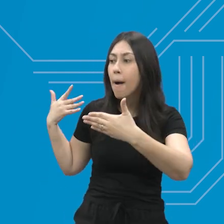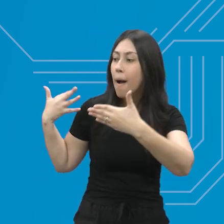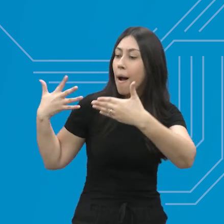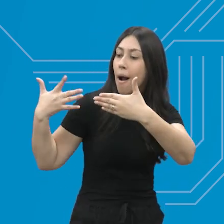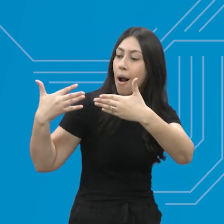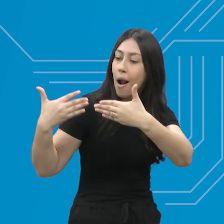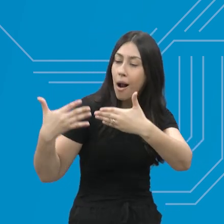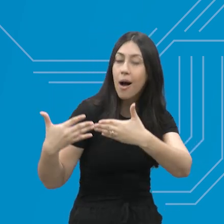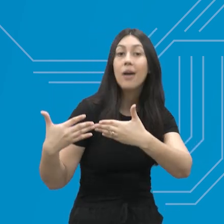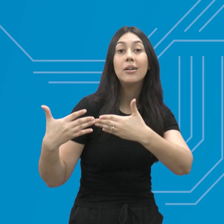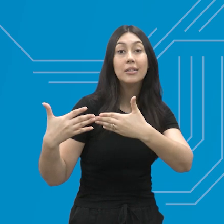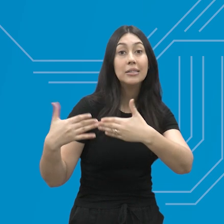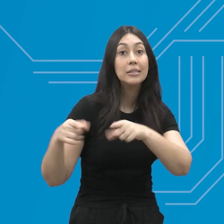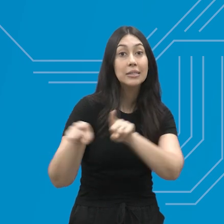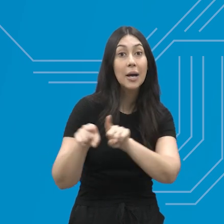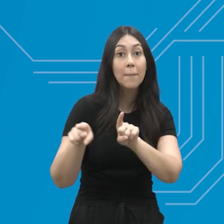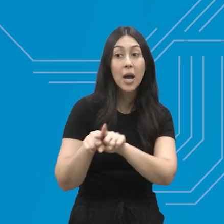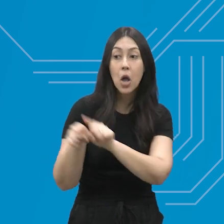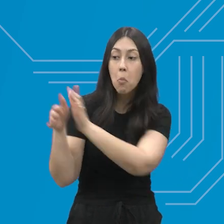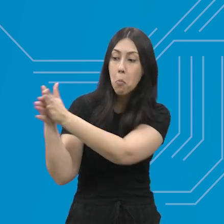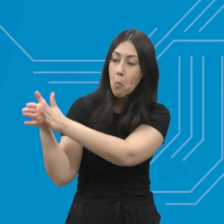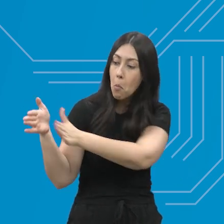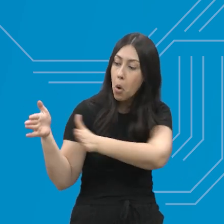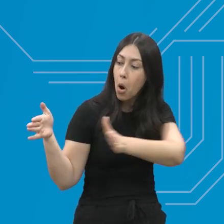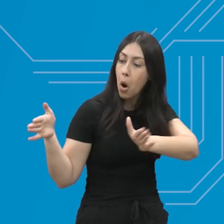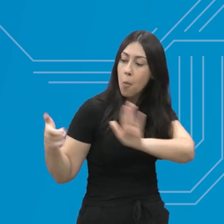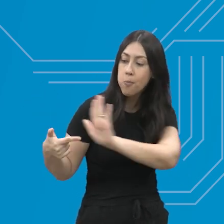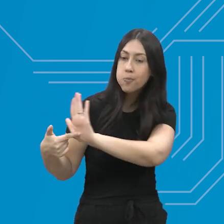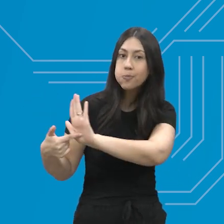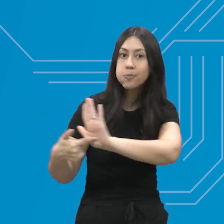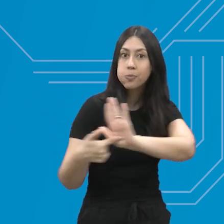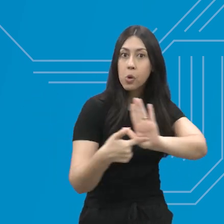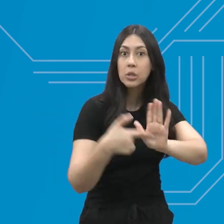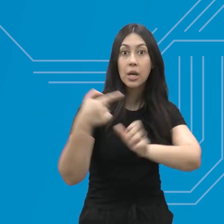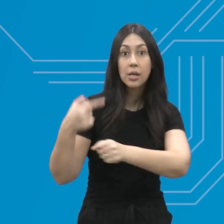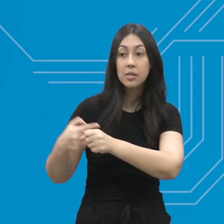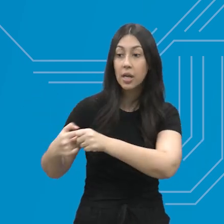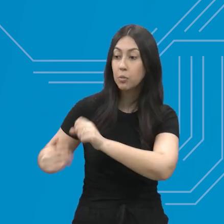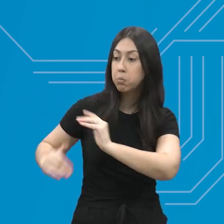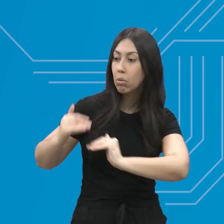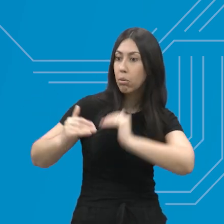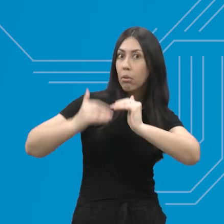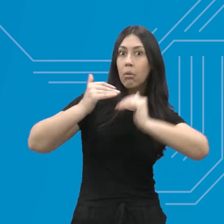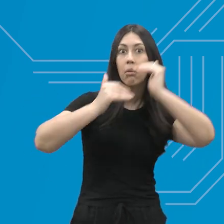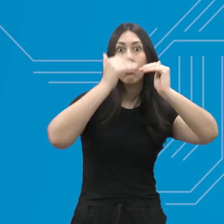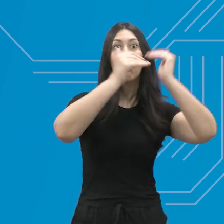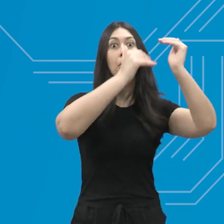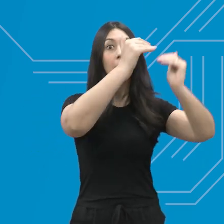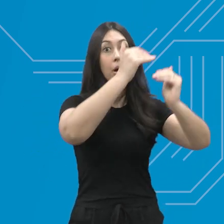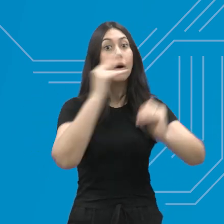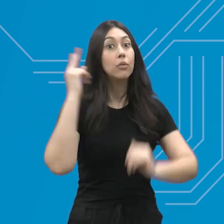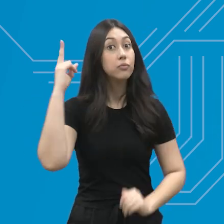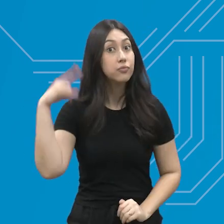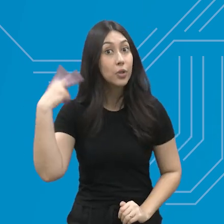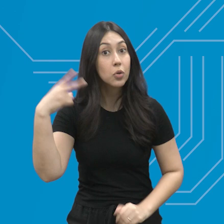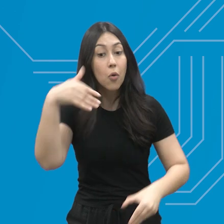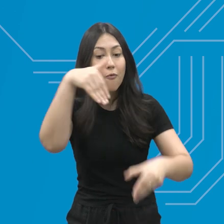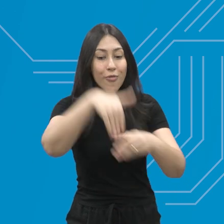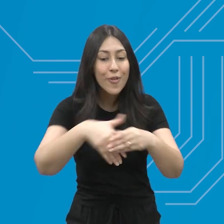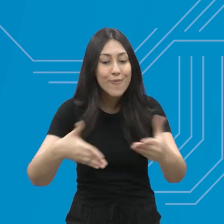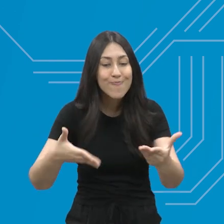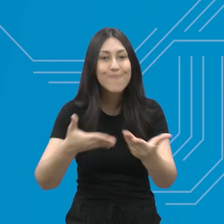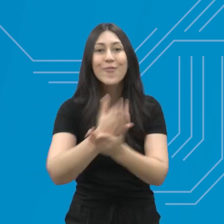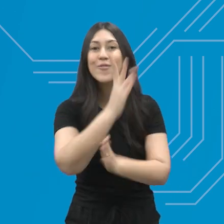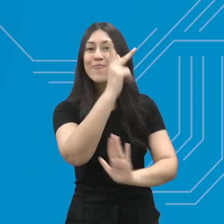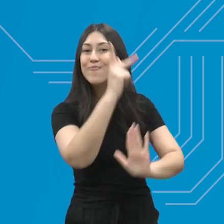do presente e mostram uma linha do tempo sobre o desenvolvimento da cidade. E os vereadores aprovaram um